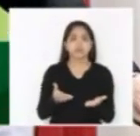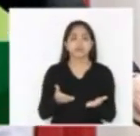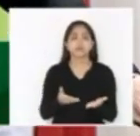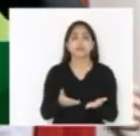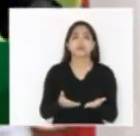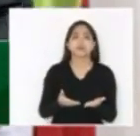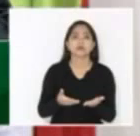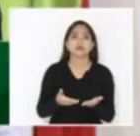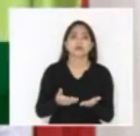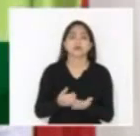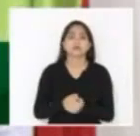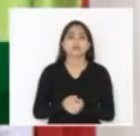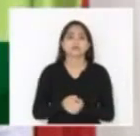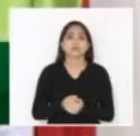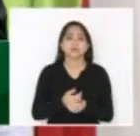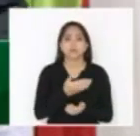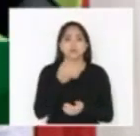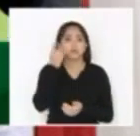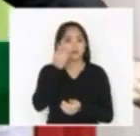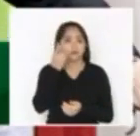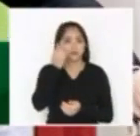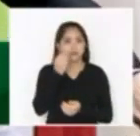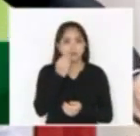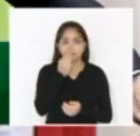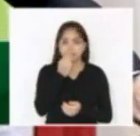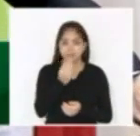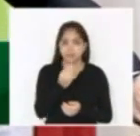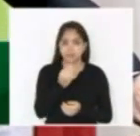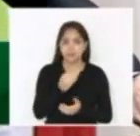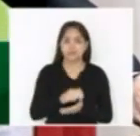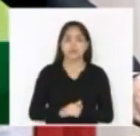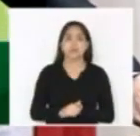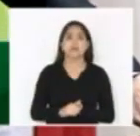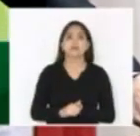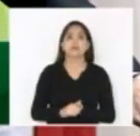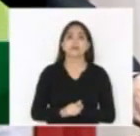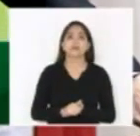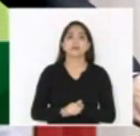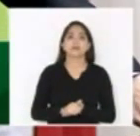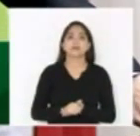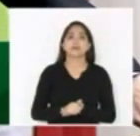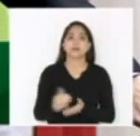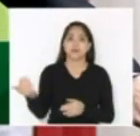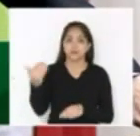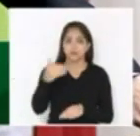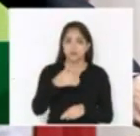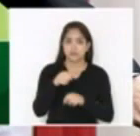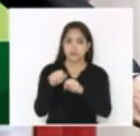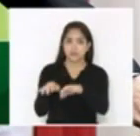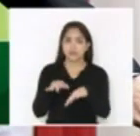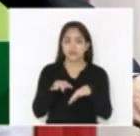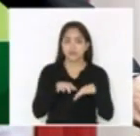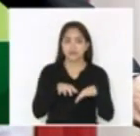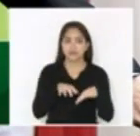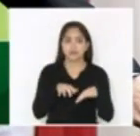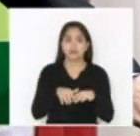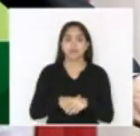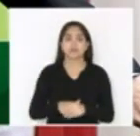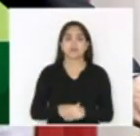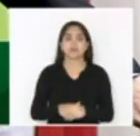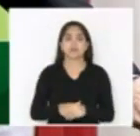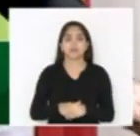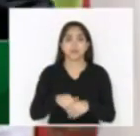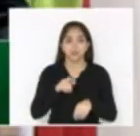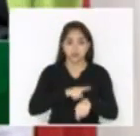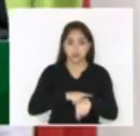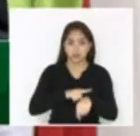e espero que o deputado Mota venha aqui ao plenário, que eu estou usando